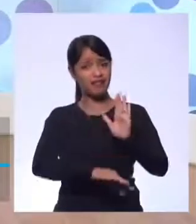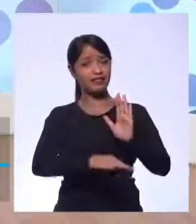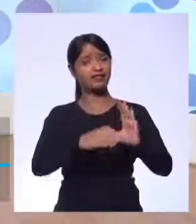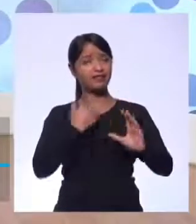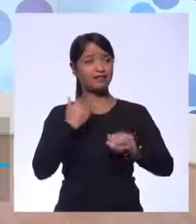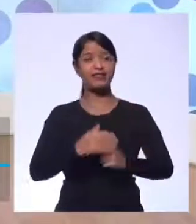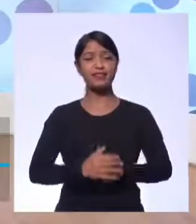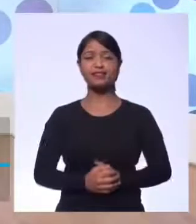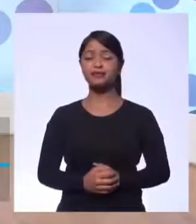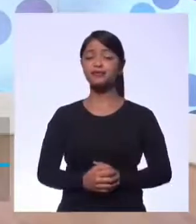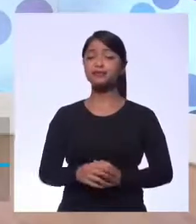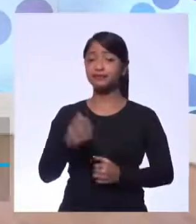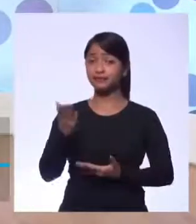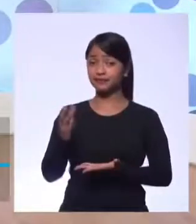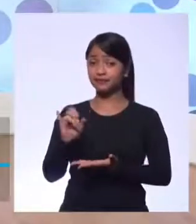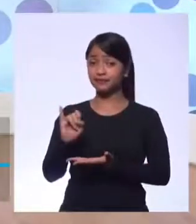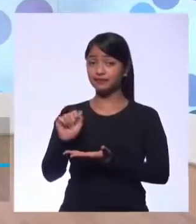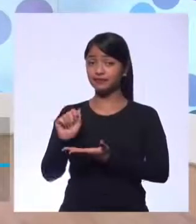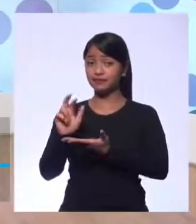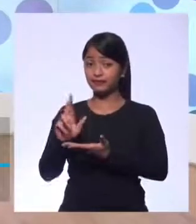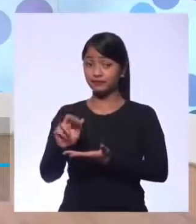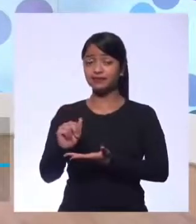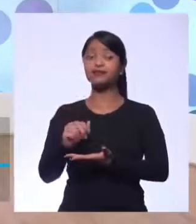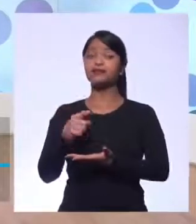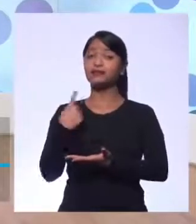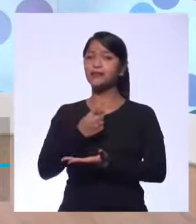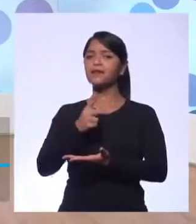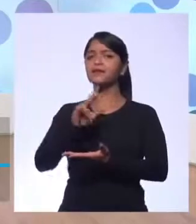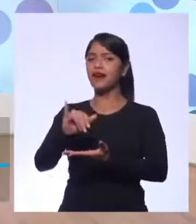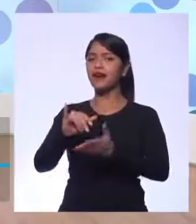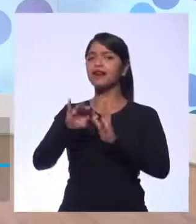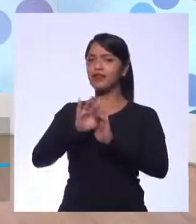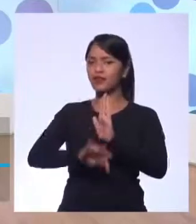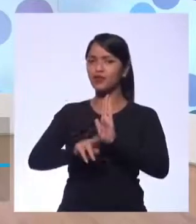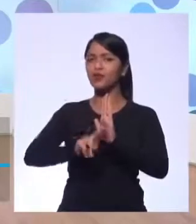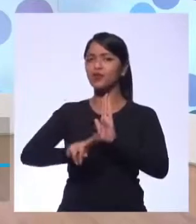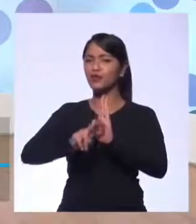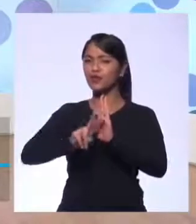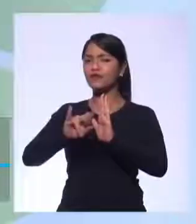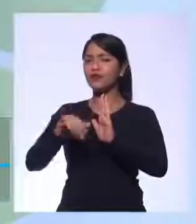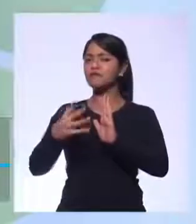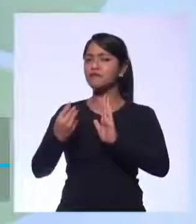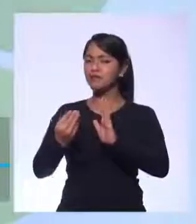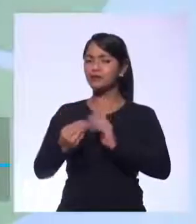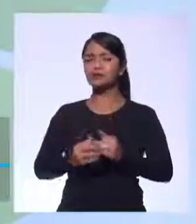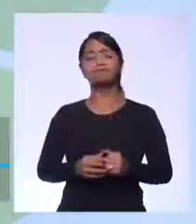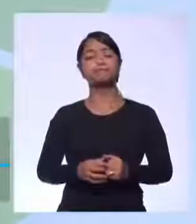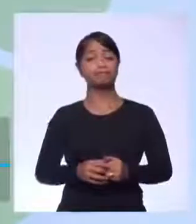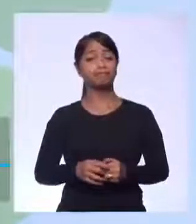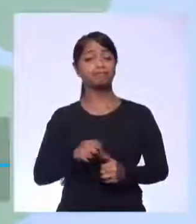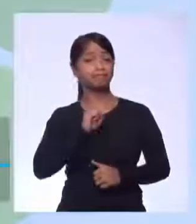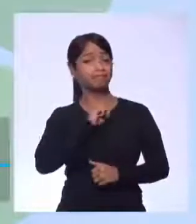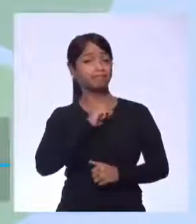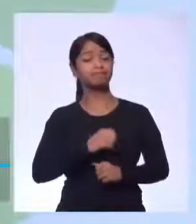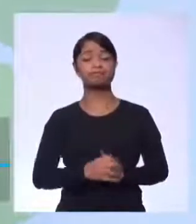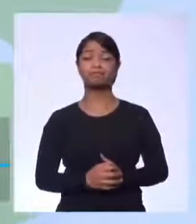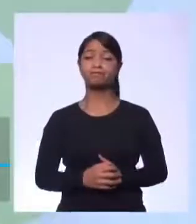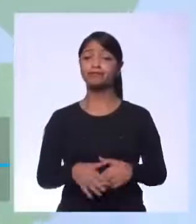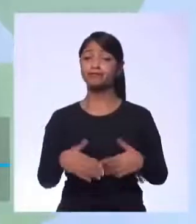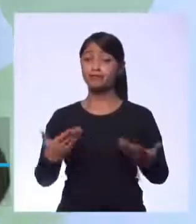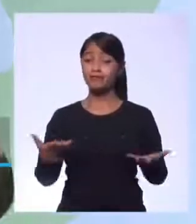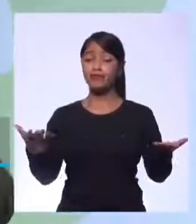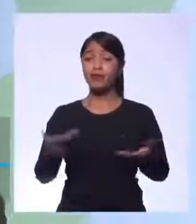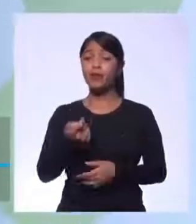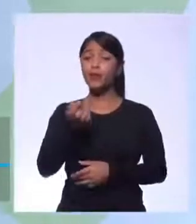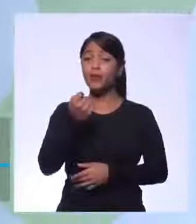Brasilândia. A gente com certeza vai usar e abusar desse texto, não é? Com certeza. Bom, e aí, gente, bora lá, que a gente agora está nos